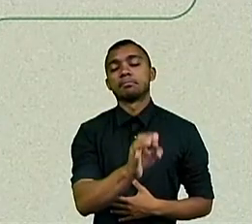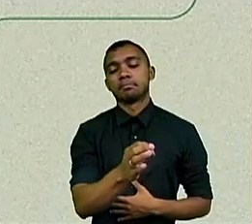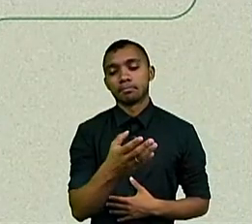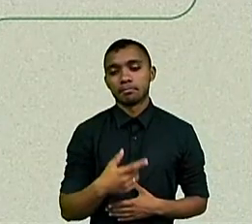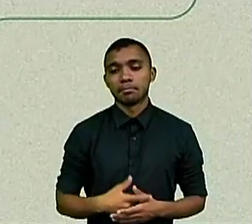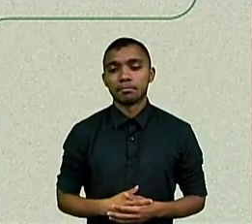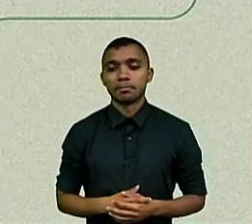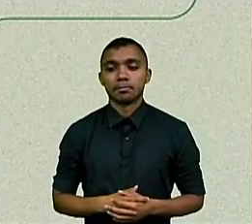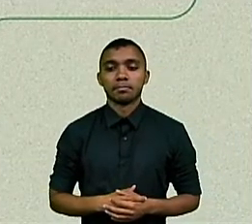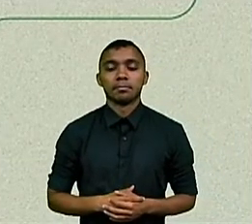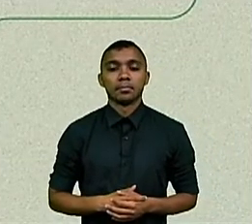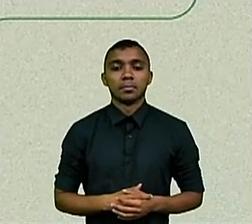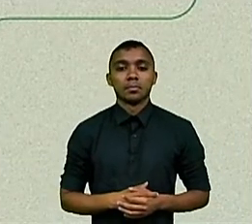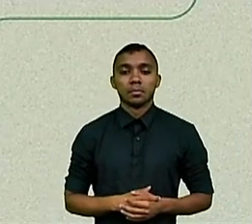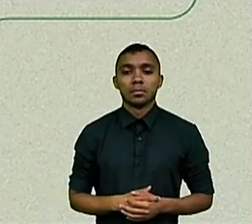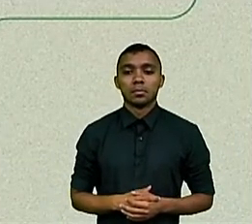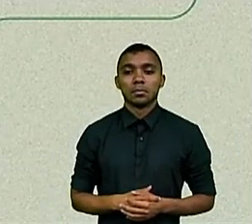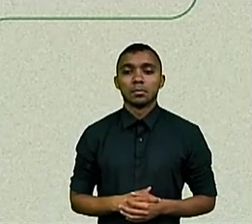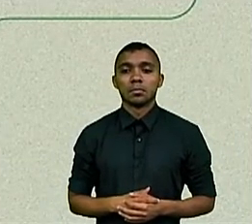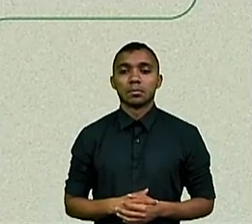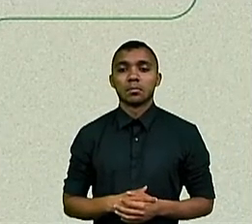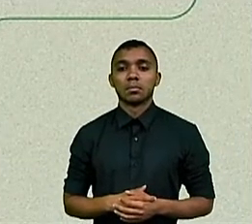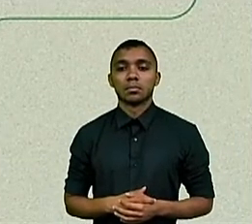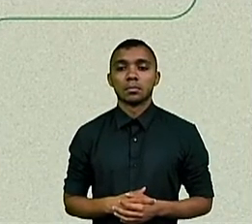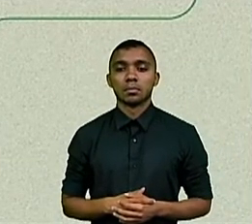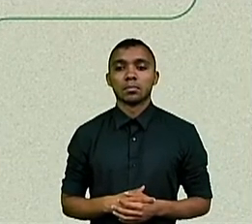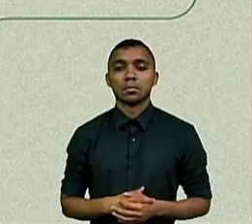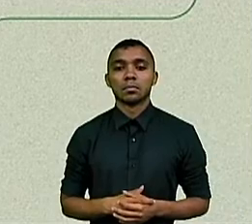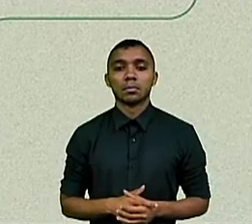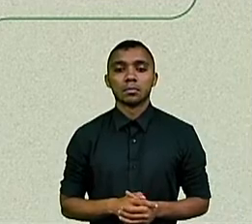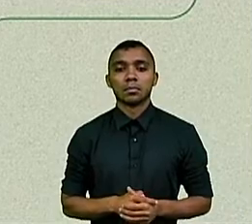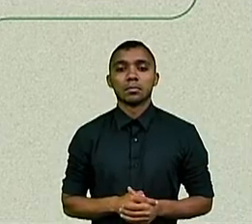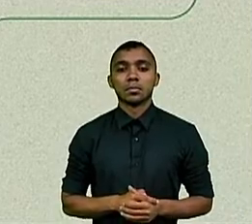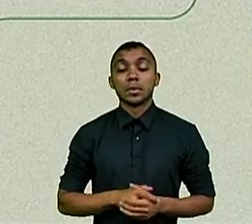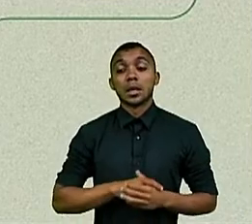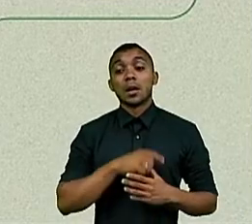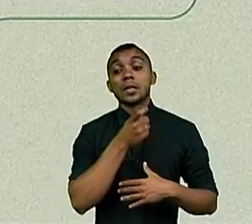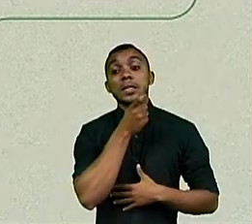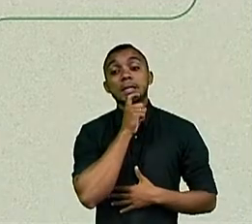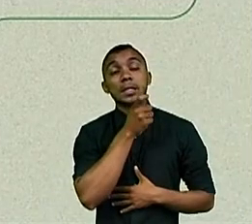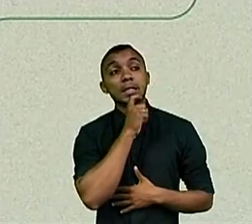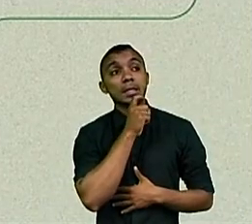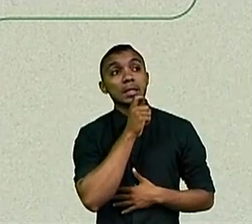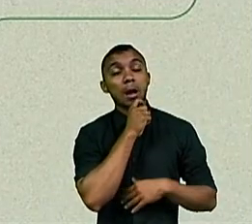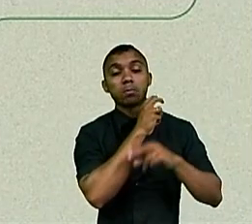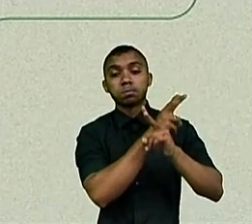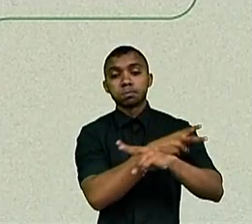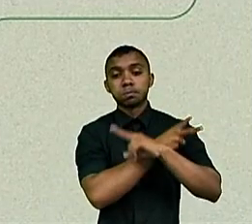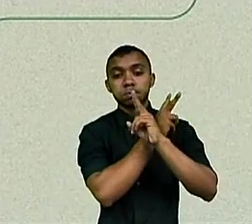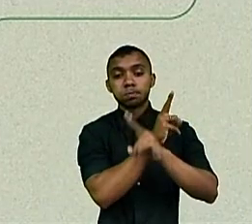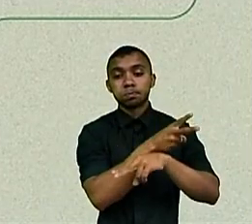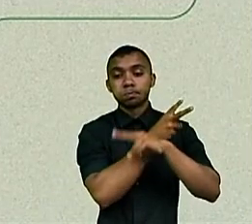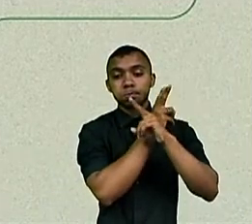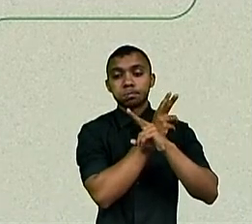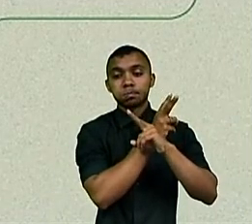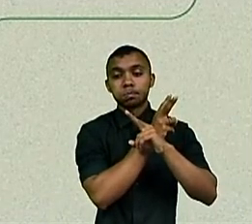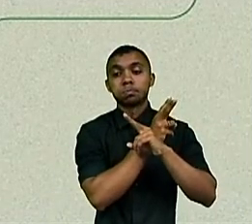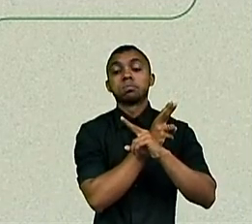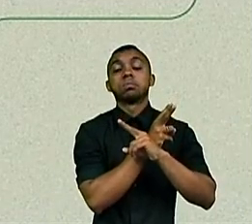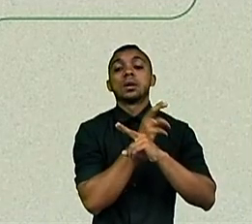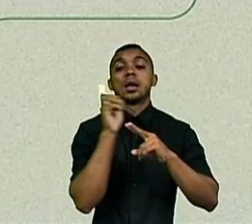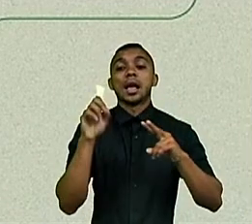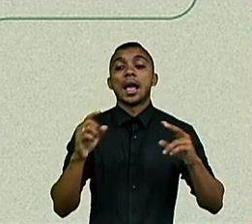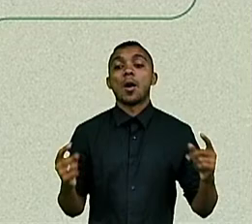o exemplo que eu pedi a geladeira o ar condicionado que ele faz exatamente o oposto